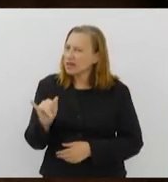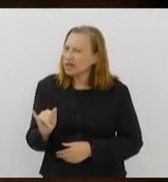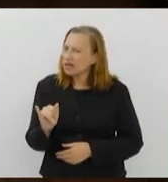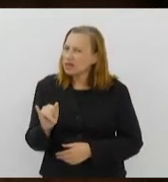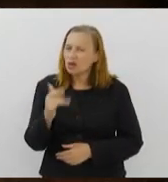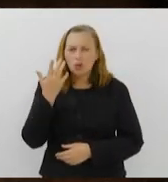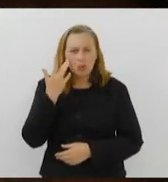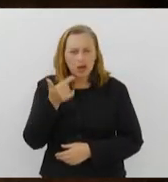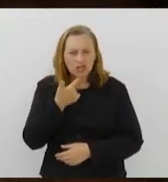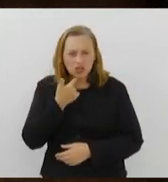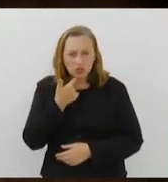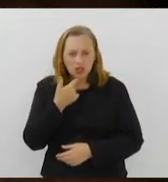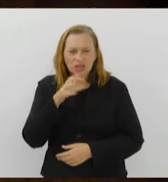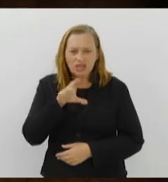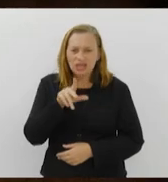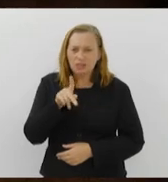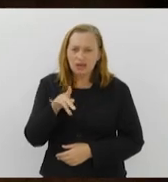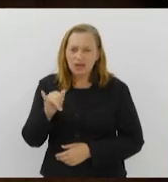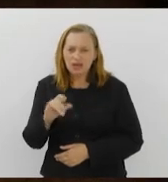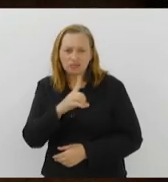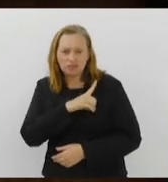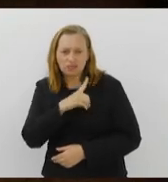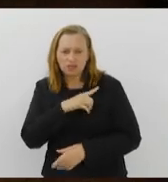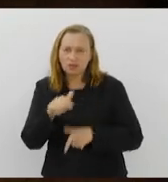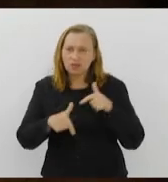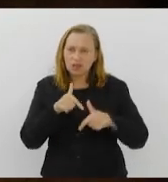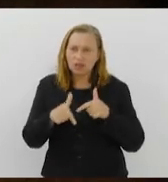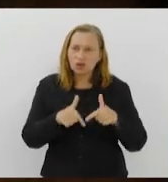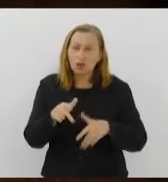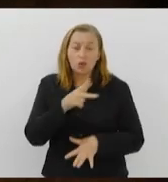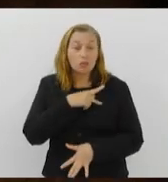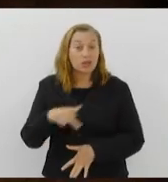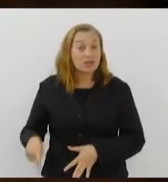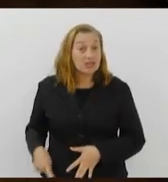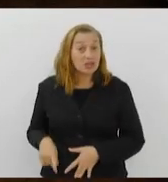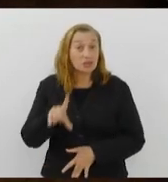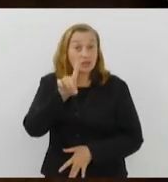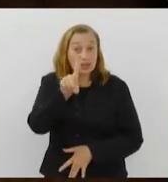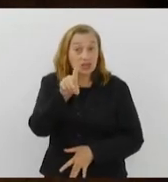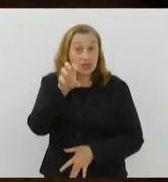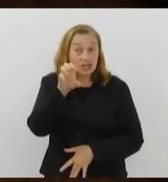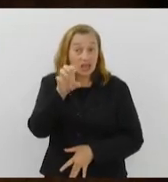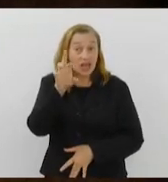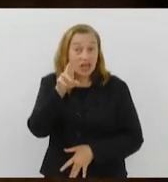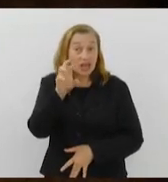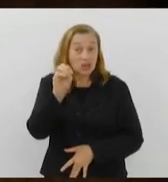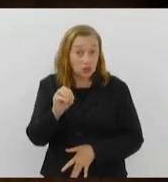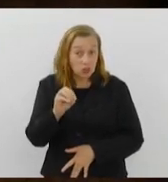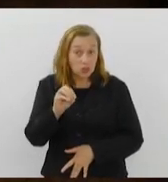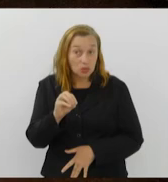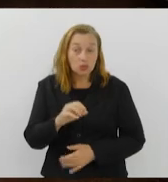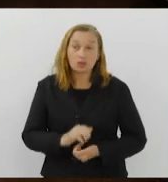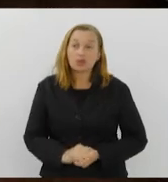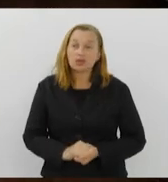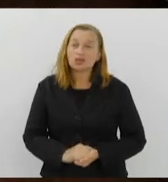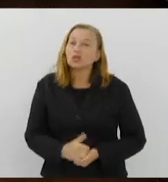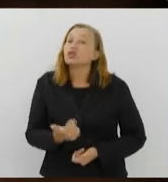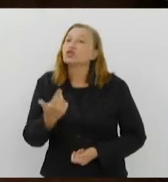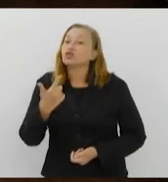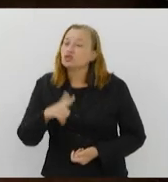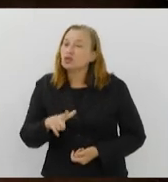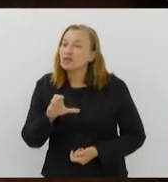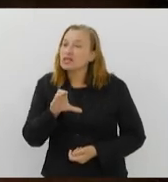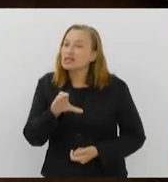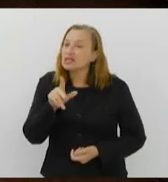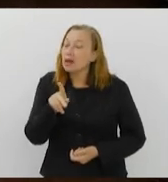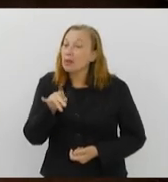não me engano, foi a CPI do Serviço Delegado. Perfeito. Do presidente do DETRO está presencialmente, novamente na CPI,